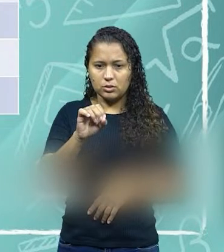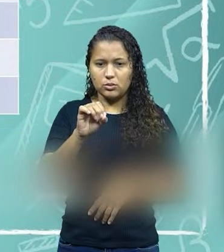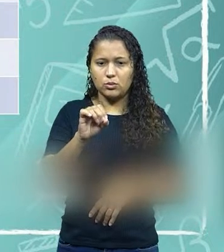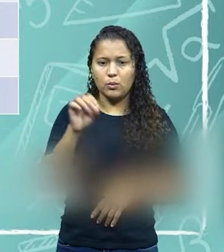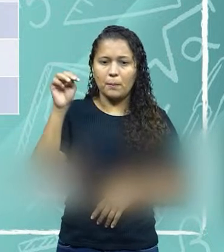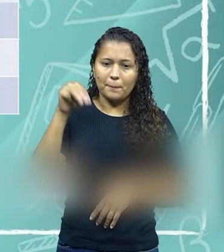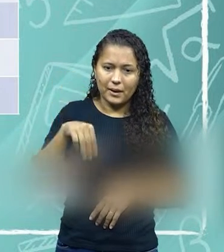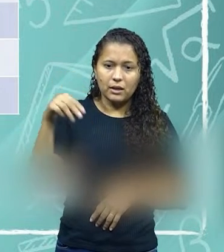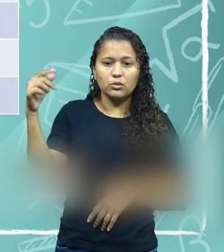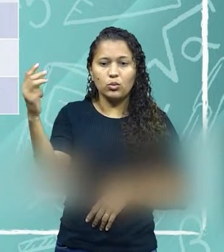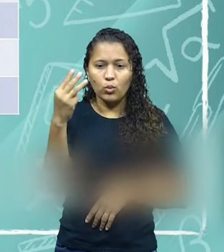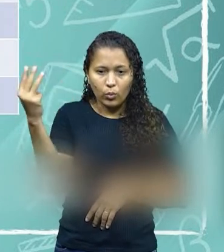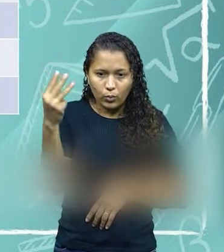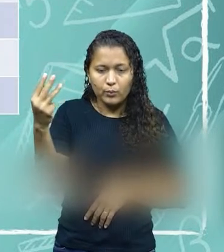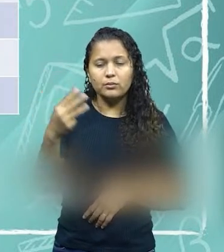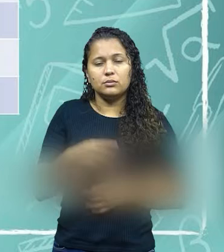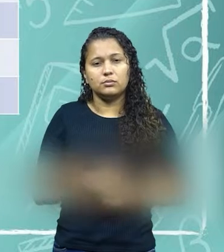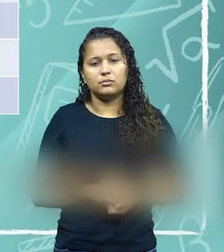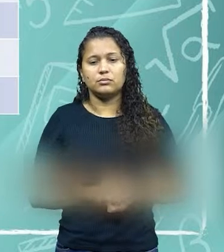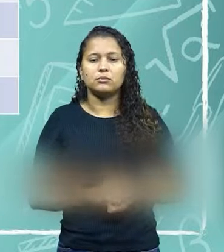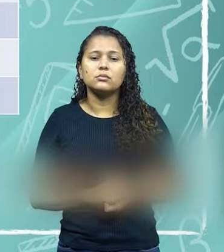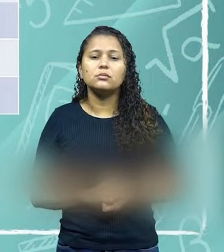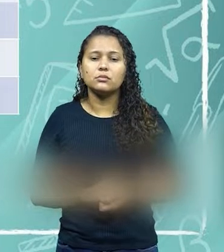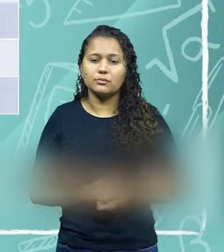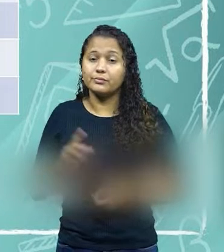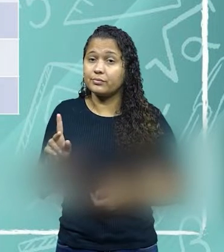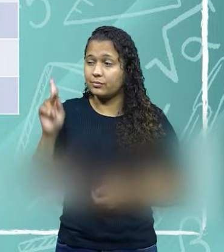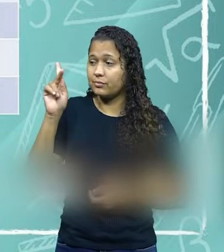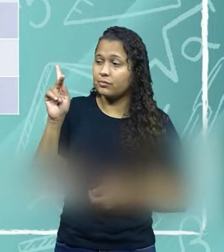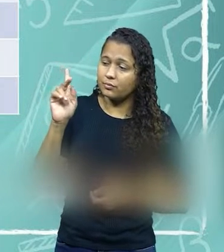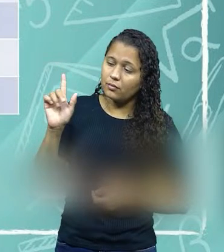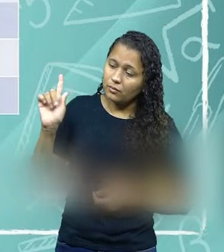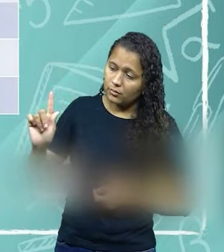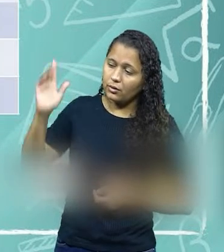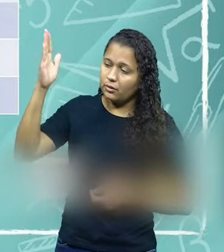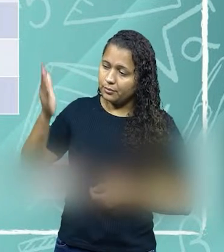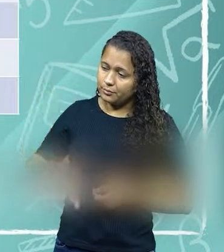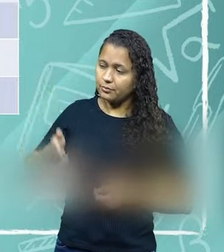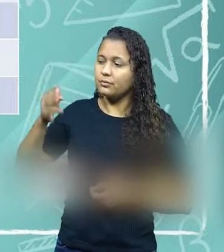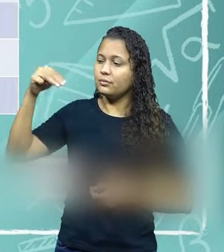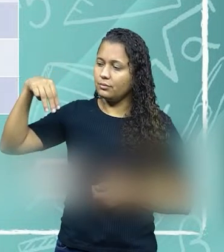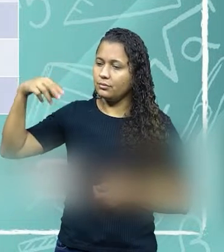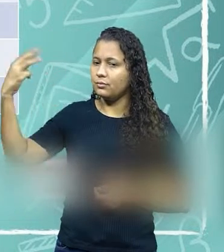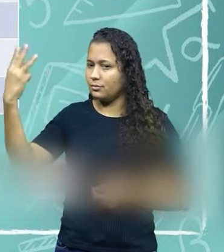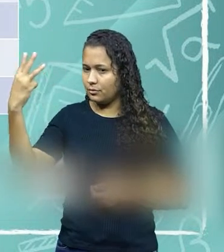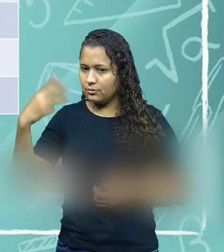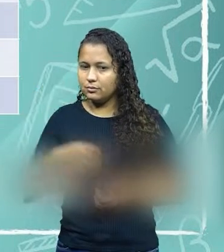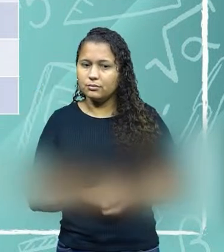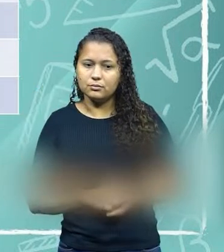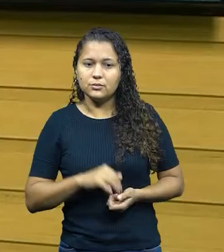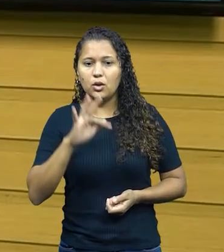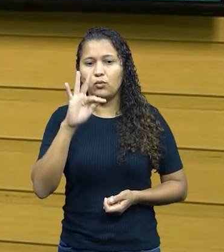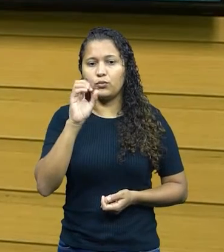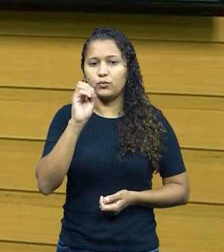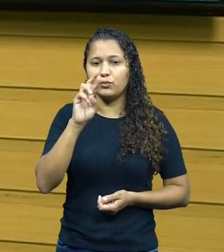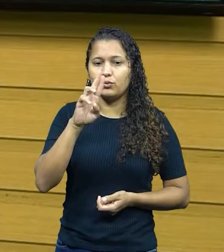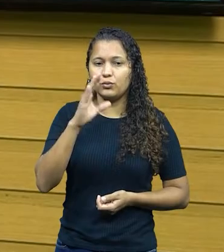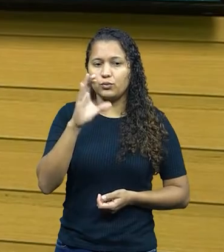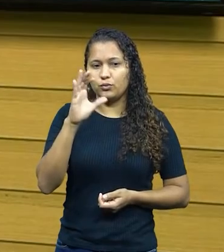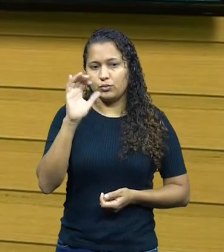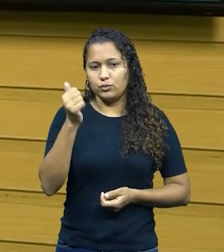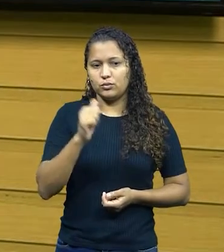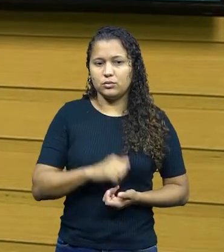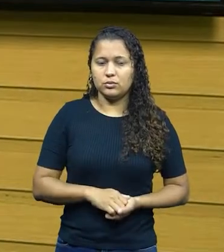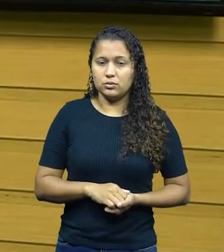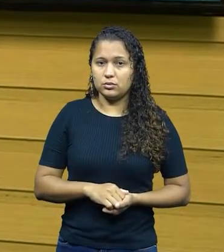cúbico. Então, quilograma por kg barra m elevado a 3. E a força? Lembra que eu